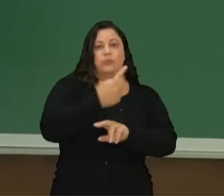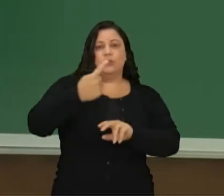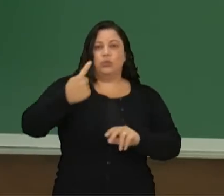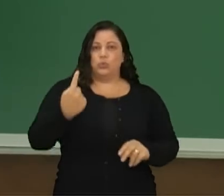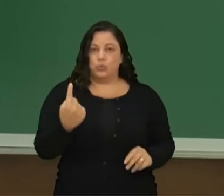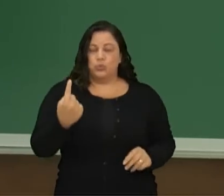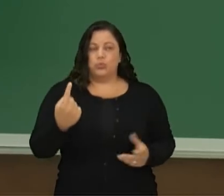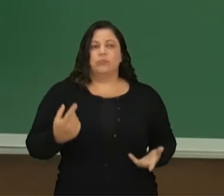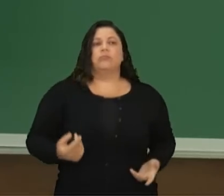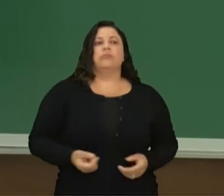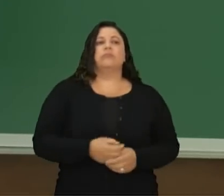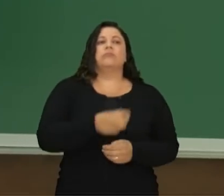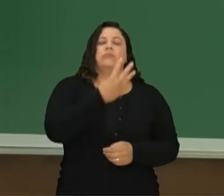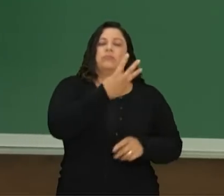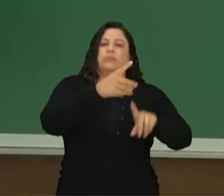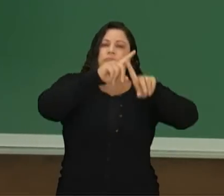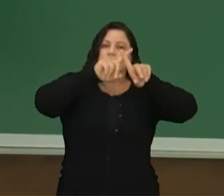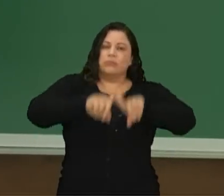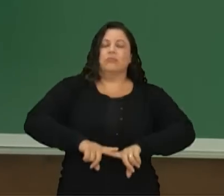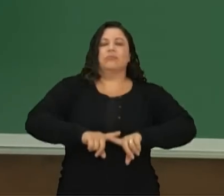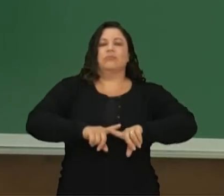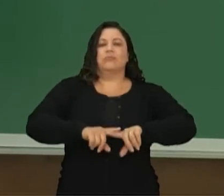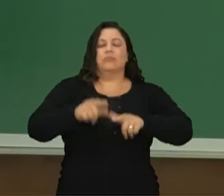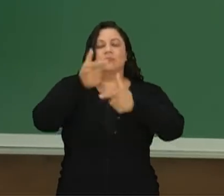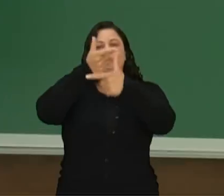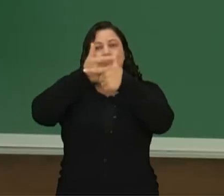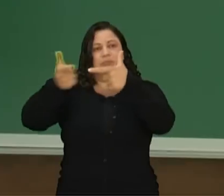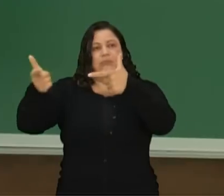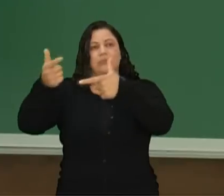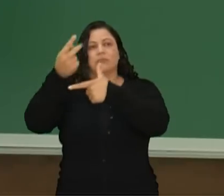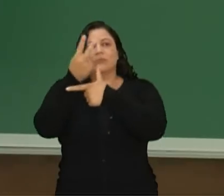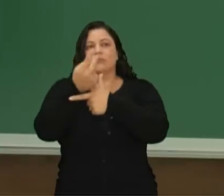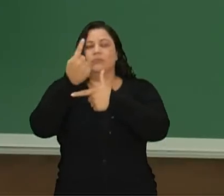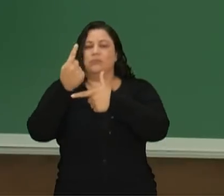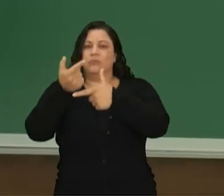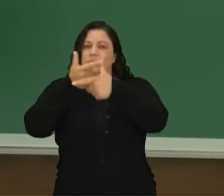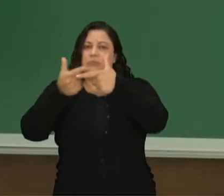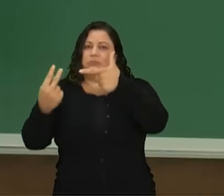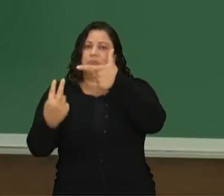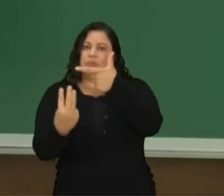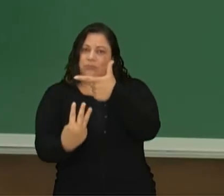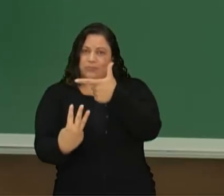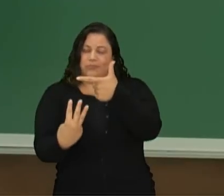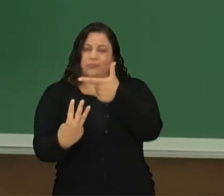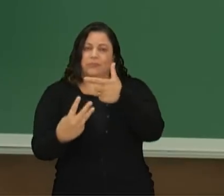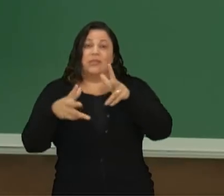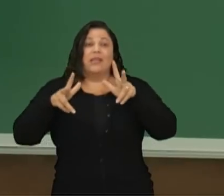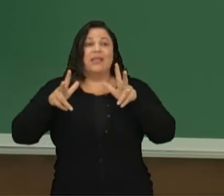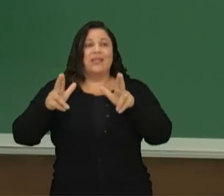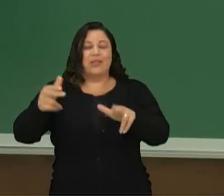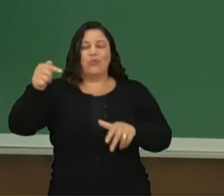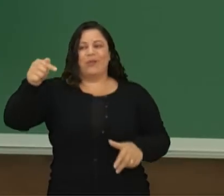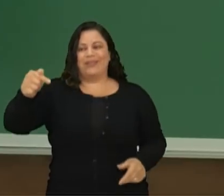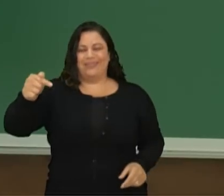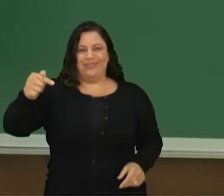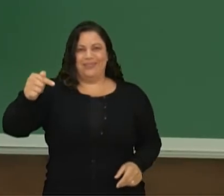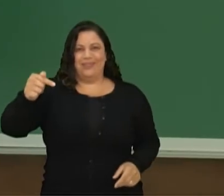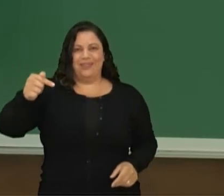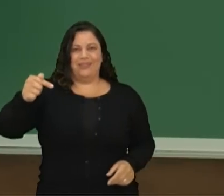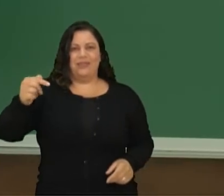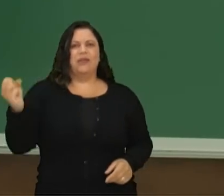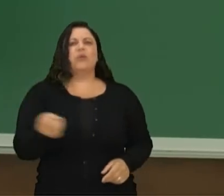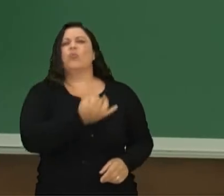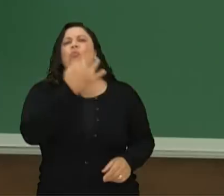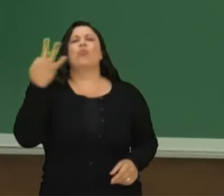3 está multiplicando, passa dividindo, 21 divididos por 3 igual a 7. Então, quanto